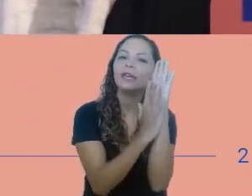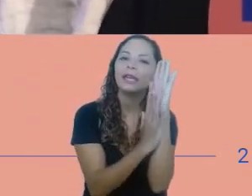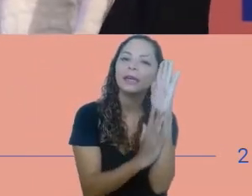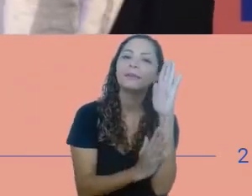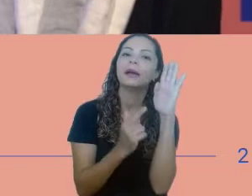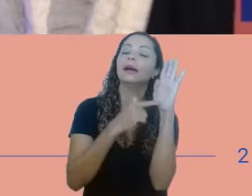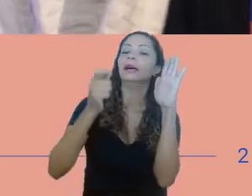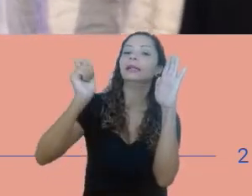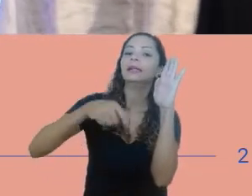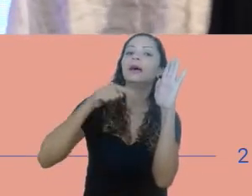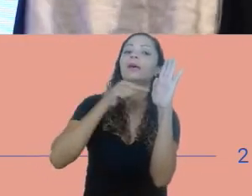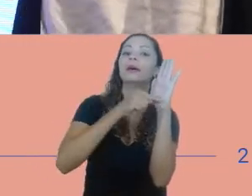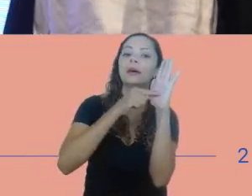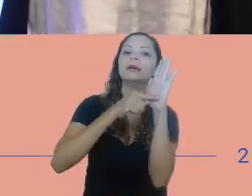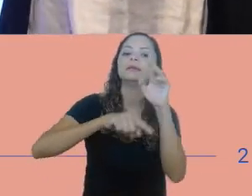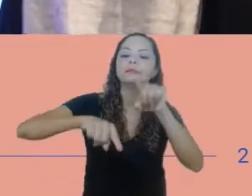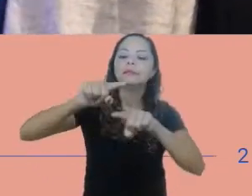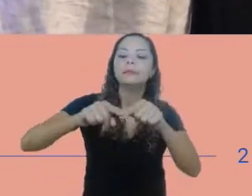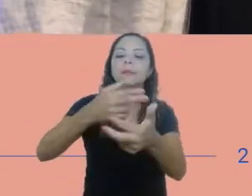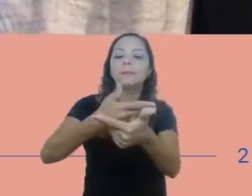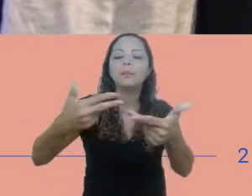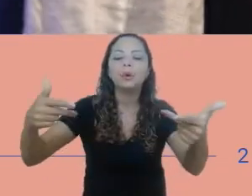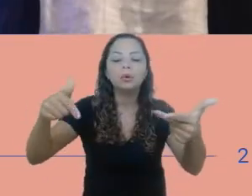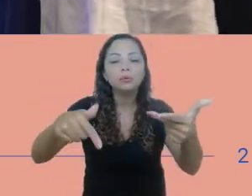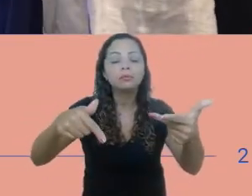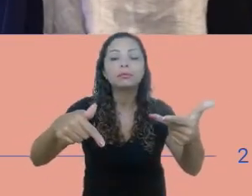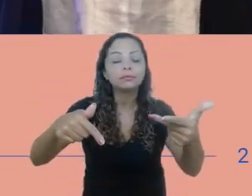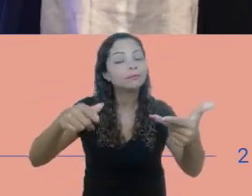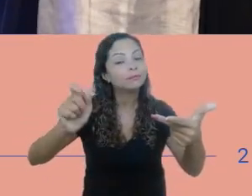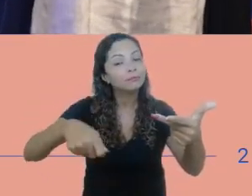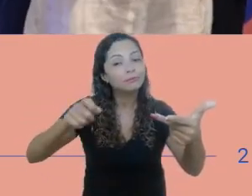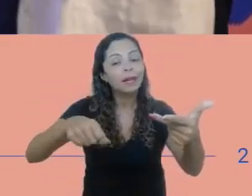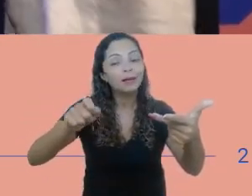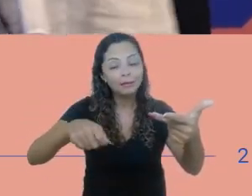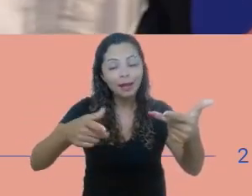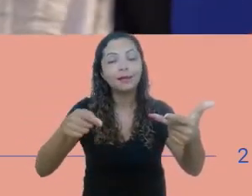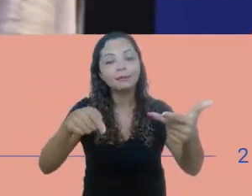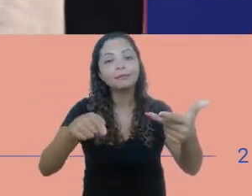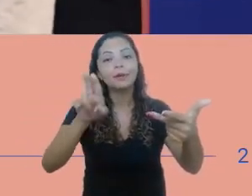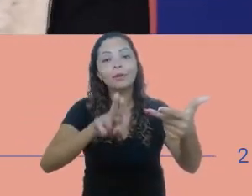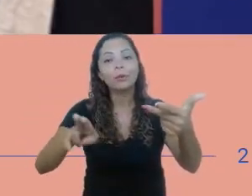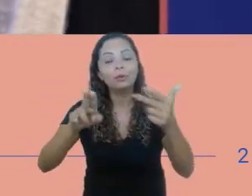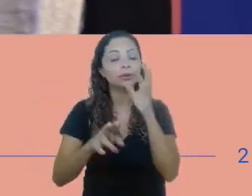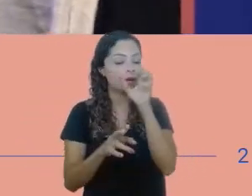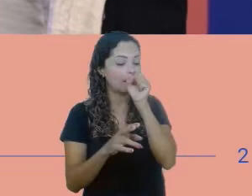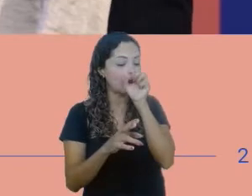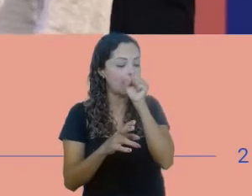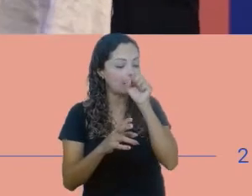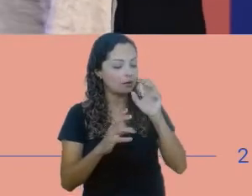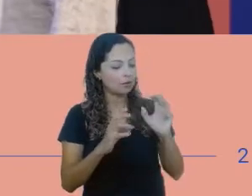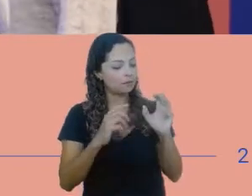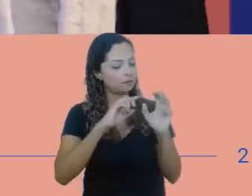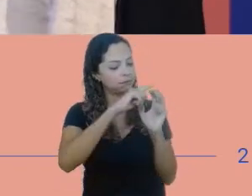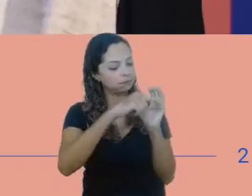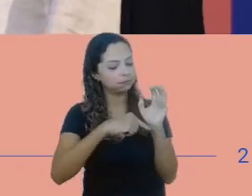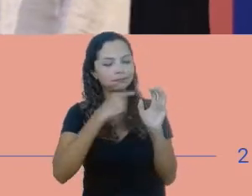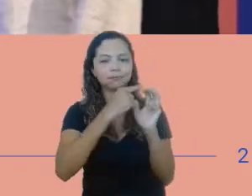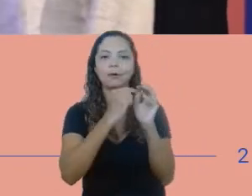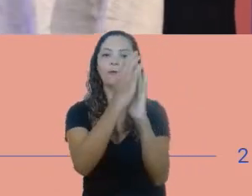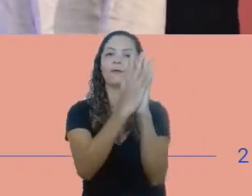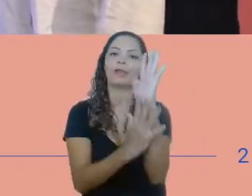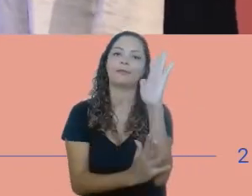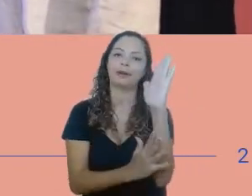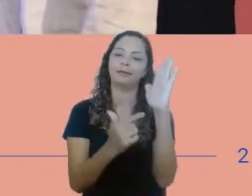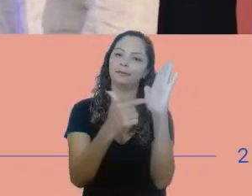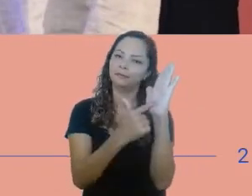é isso que a gente diz da economia circular não adianta você desenvolver uma tecnologia e depois ir para o mercado tentar vender